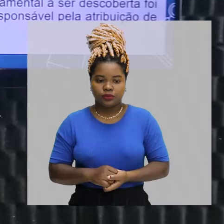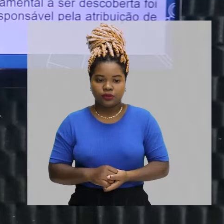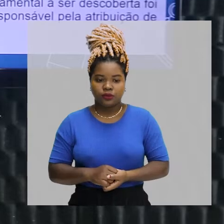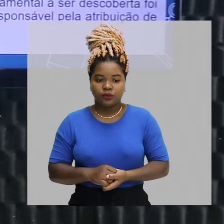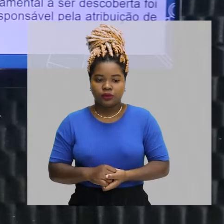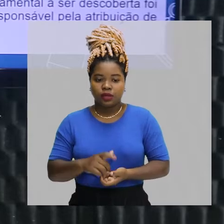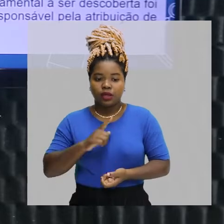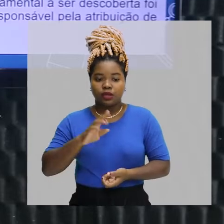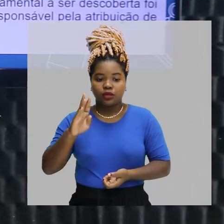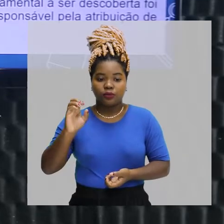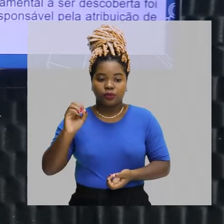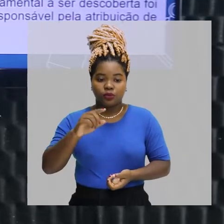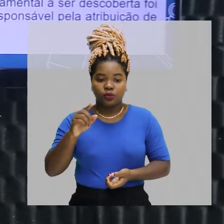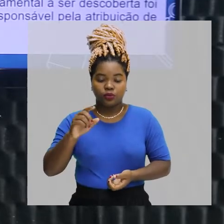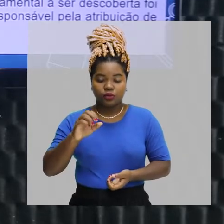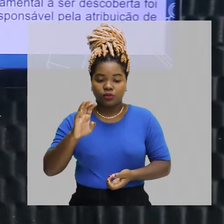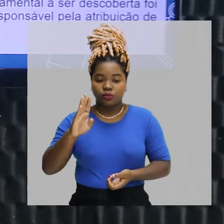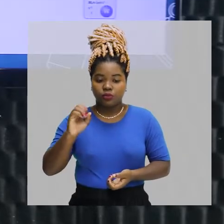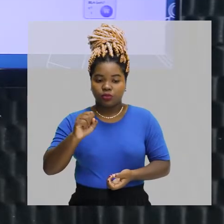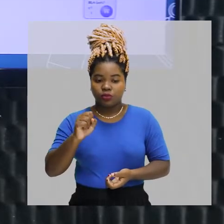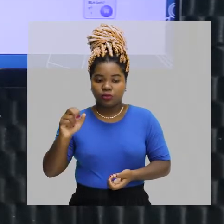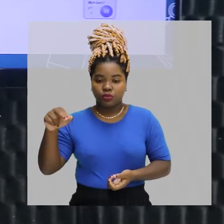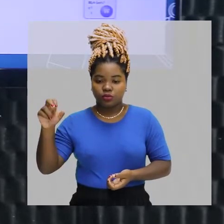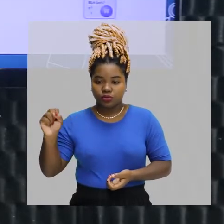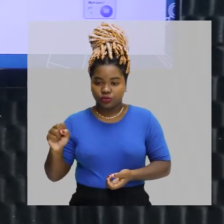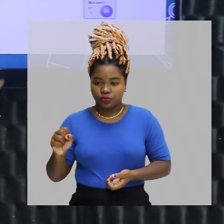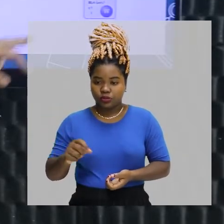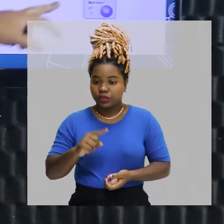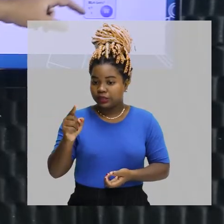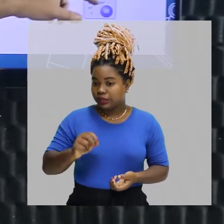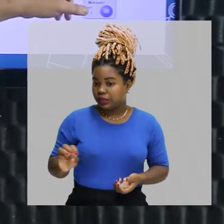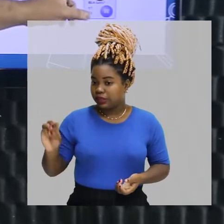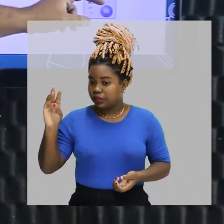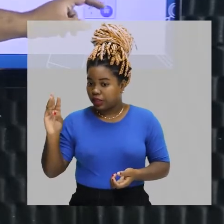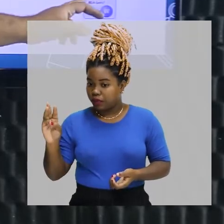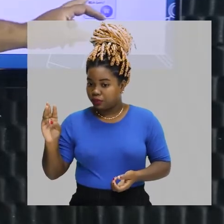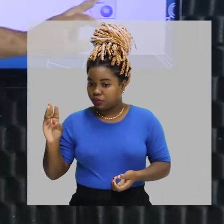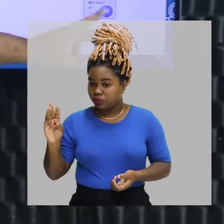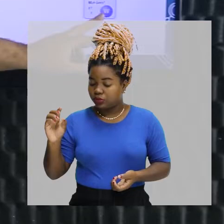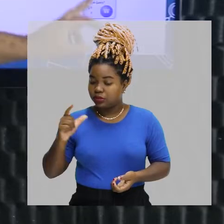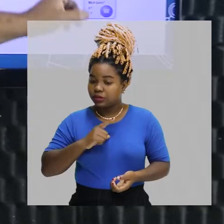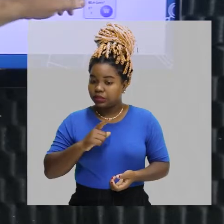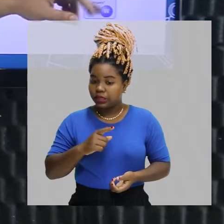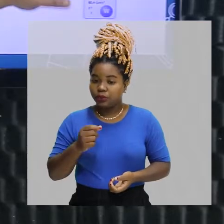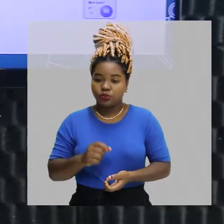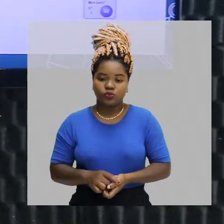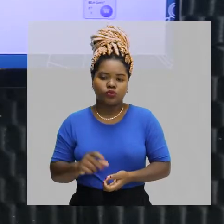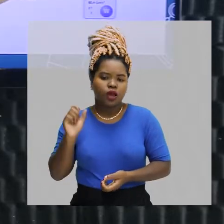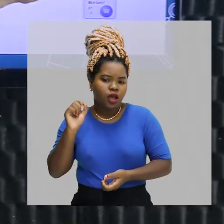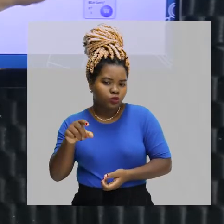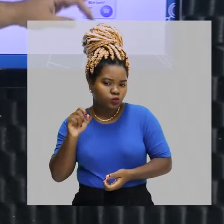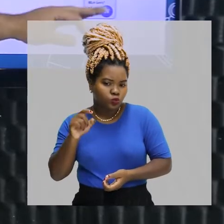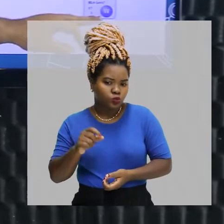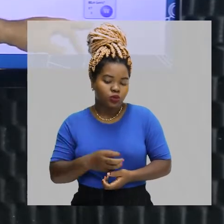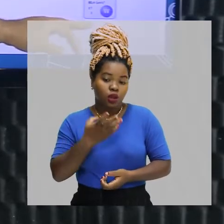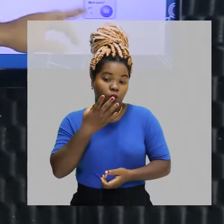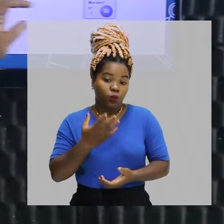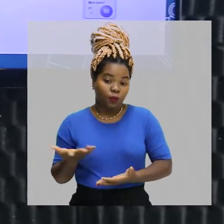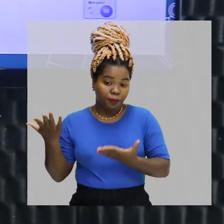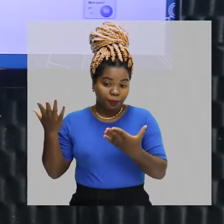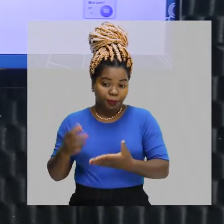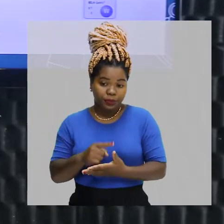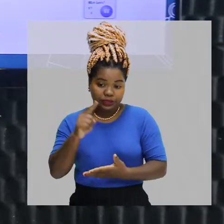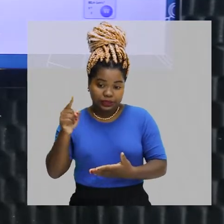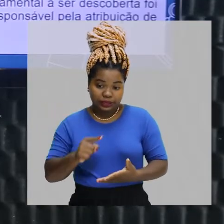bósons Z e W, certo? Aqueles bósons que aparecem bem embaixo, que é o bóson Z e o